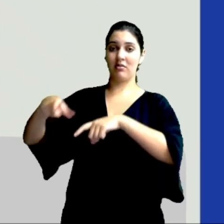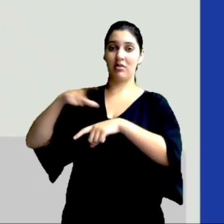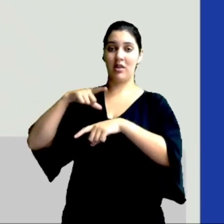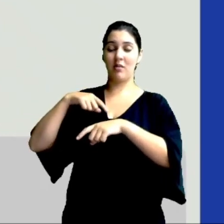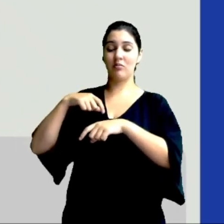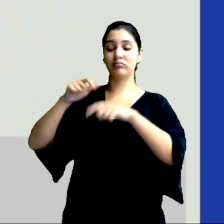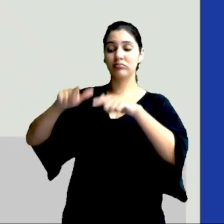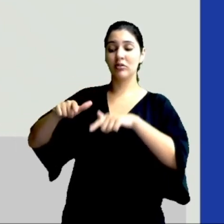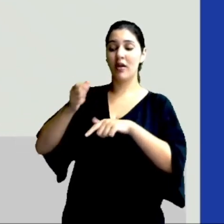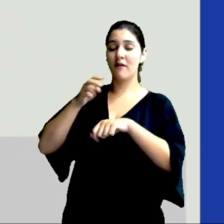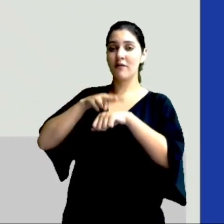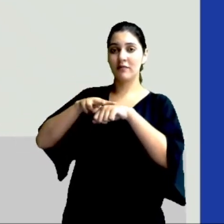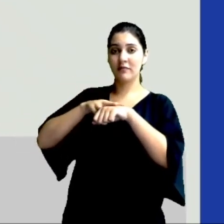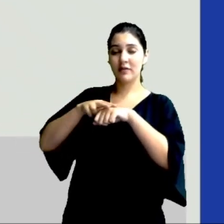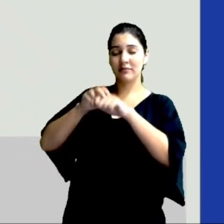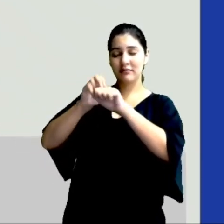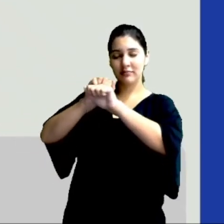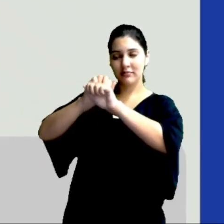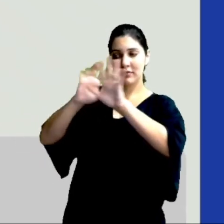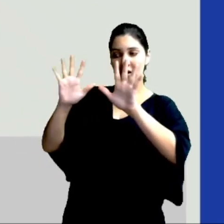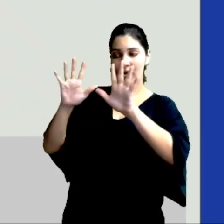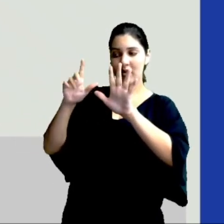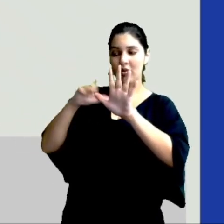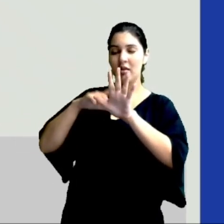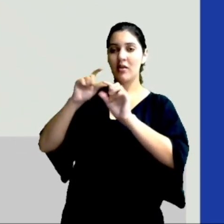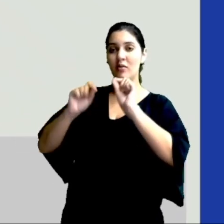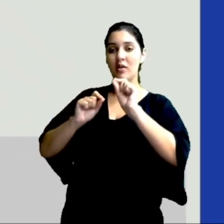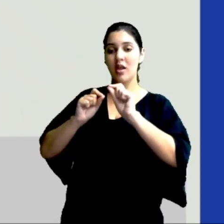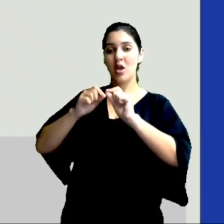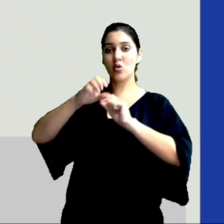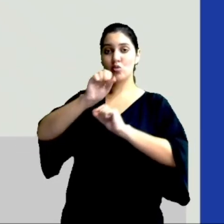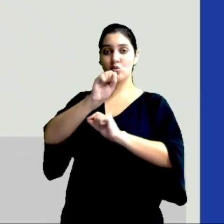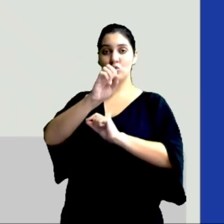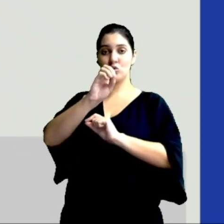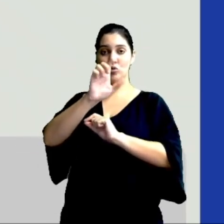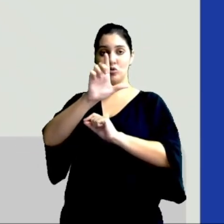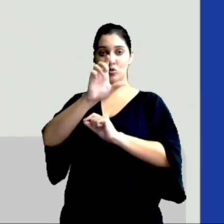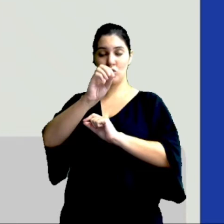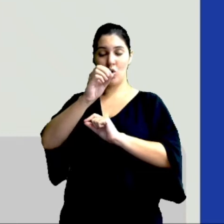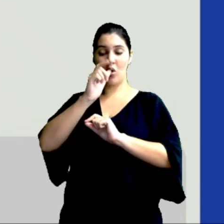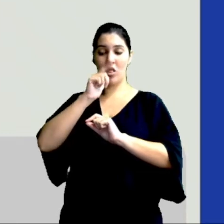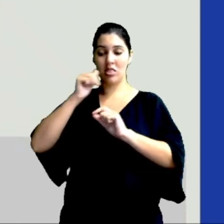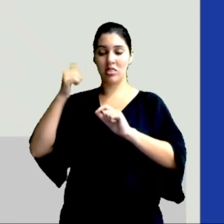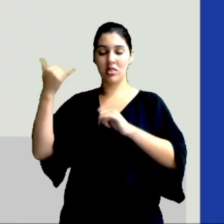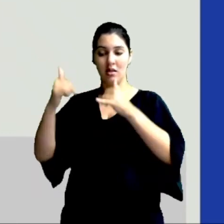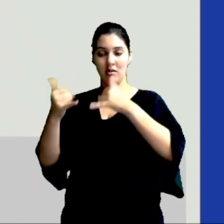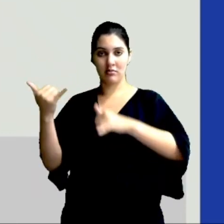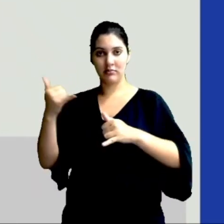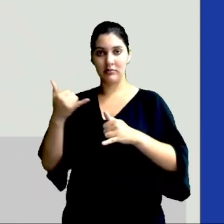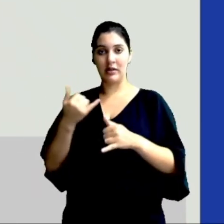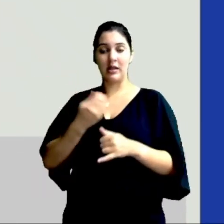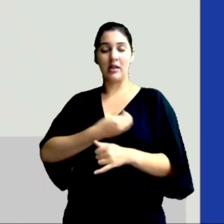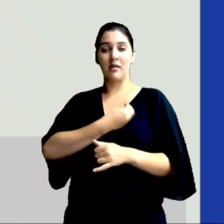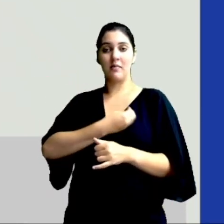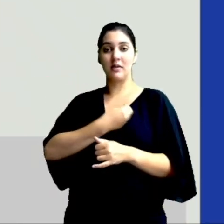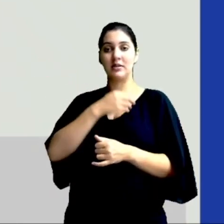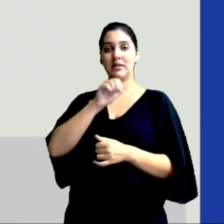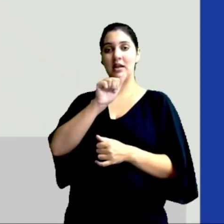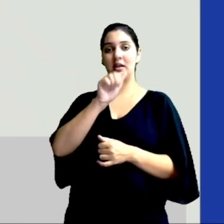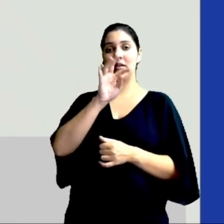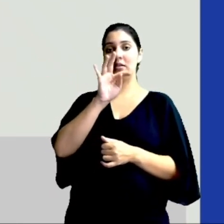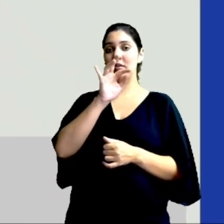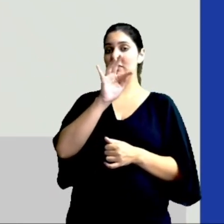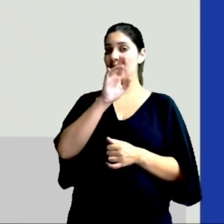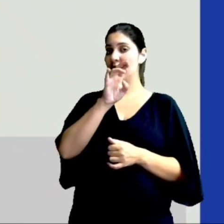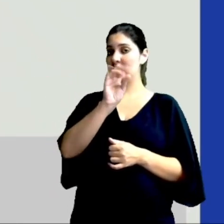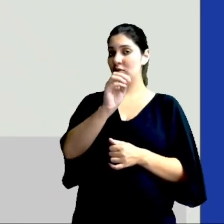ali, mais claro, a salinização do solo pela irrigação e a presença de alguns aquíferos, né, aquíferos